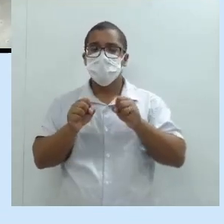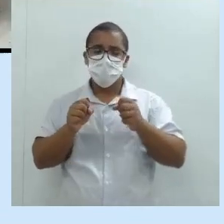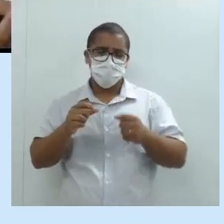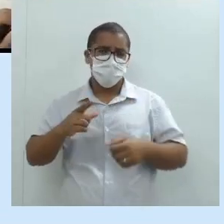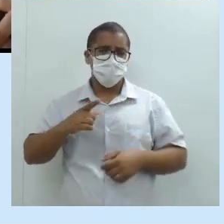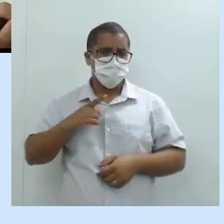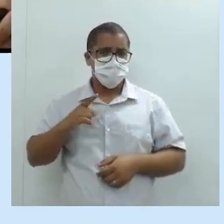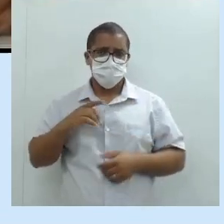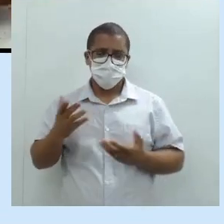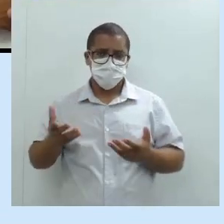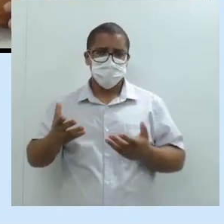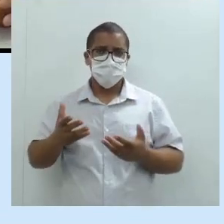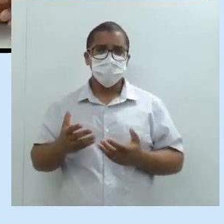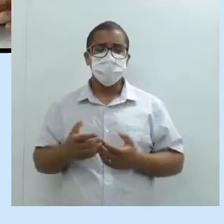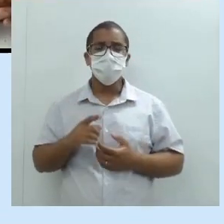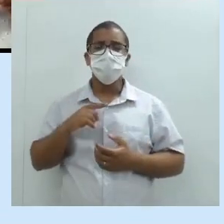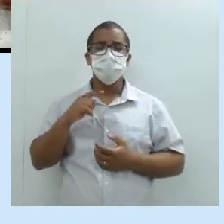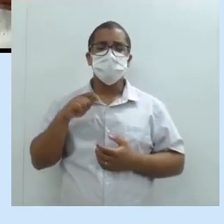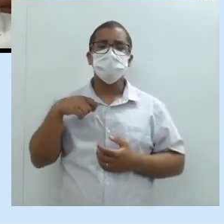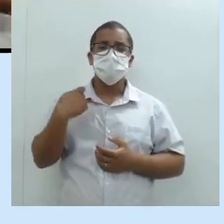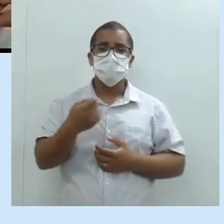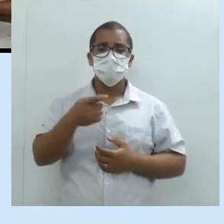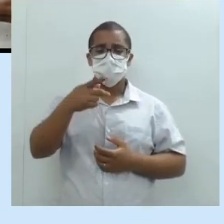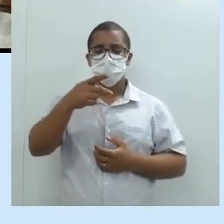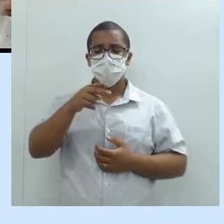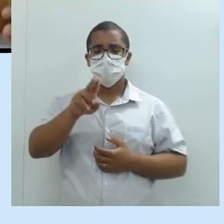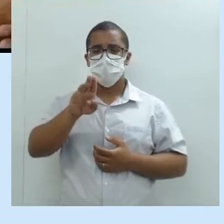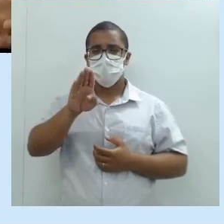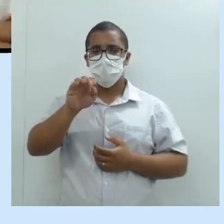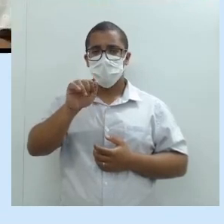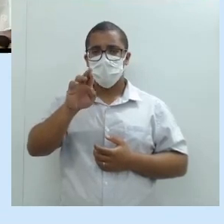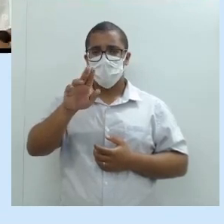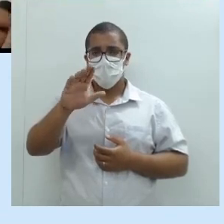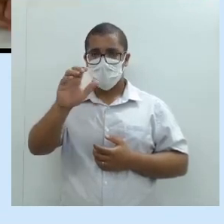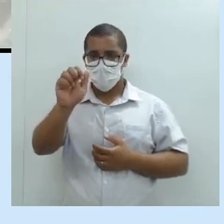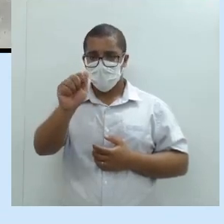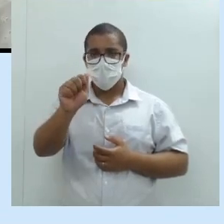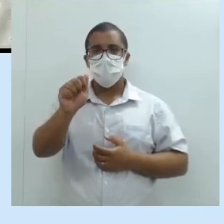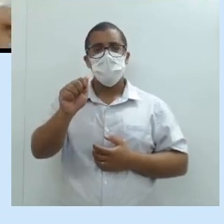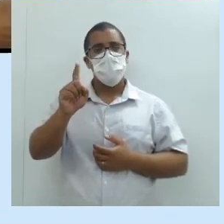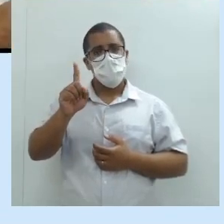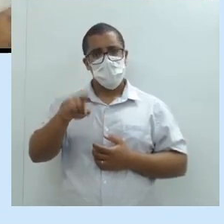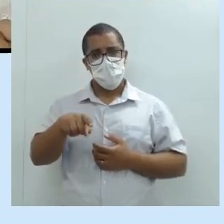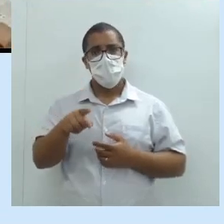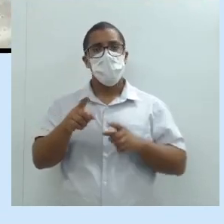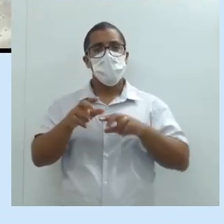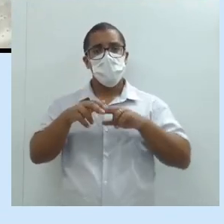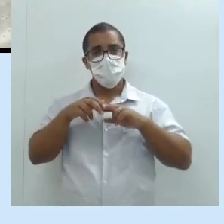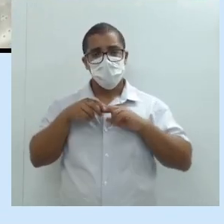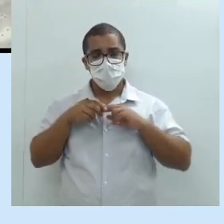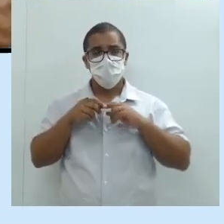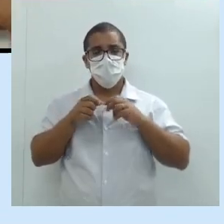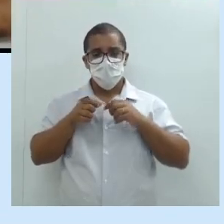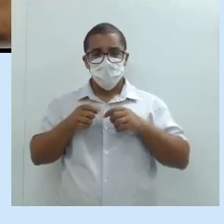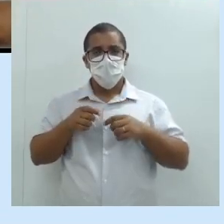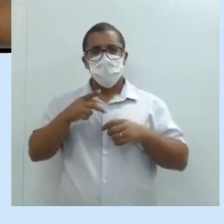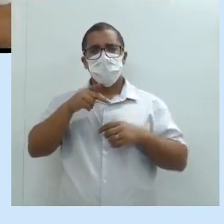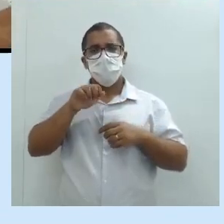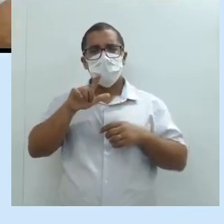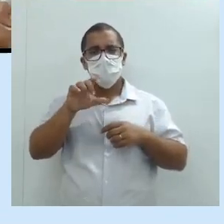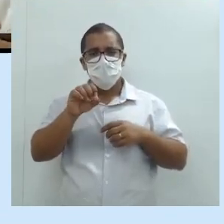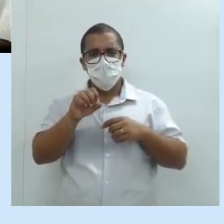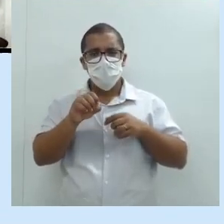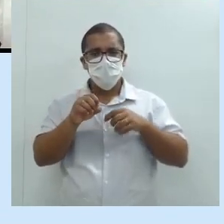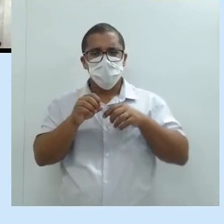uma ejaculação, que a gente chama de pubarca masculina, que tem o crescimento ali dos pelos pubianos,